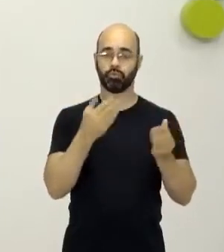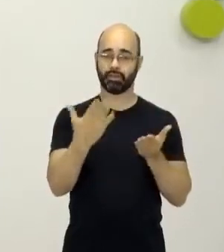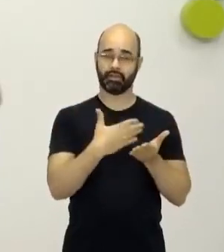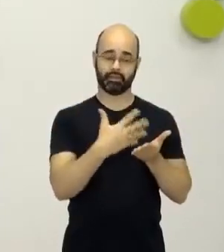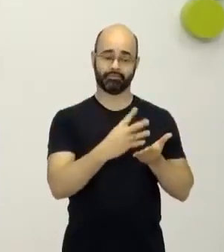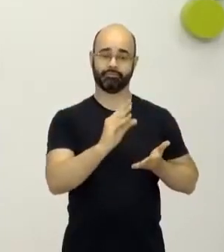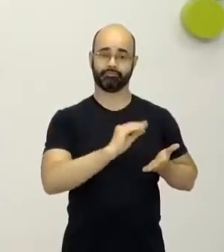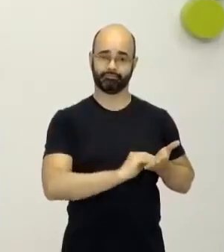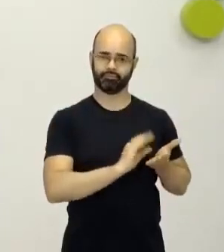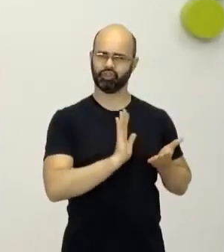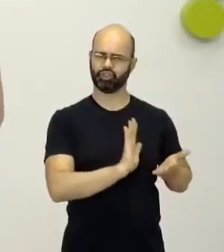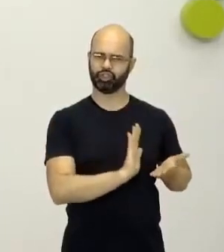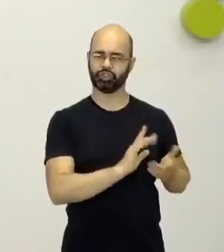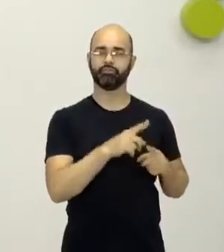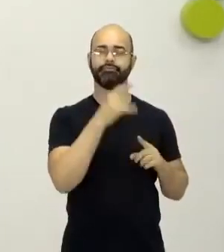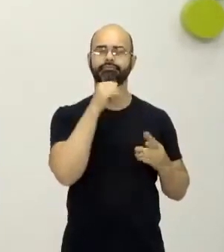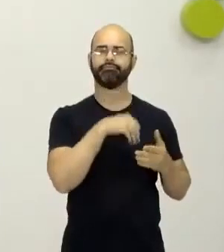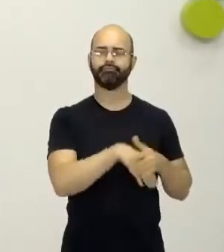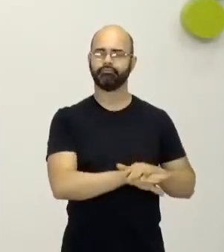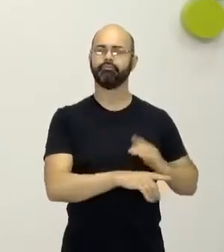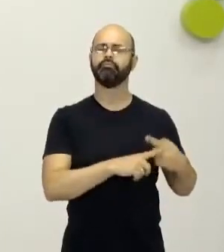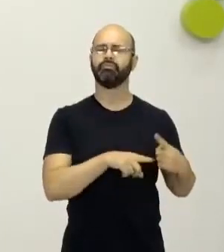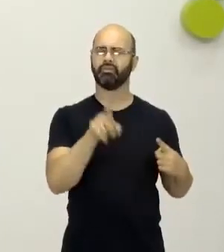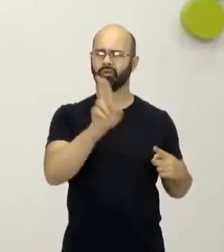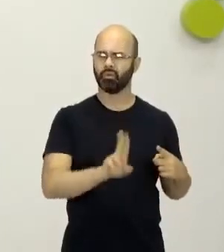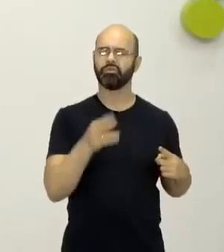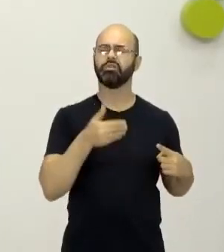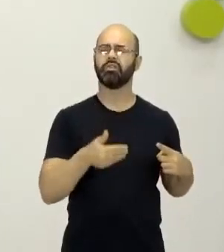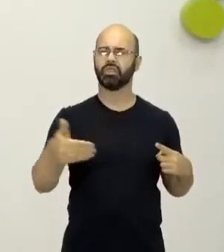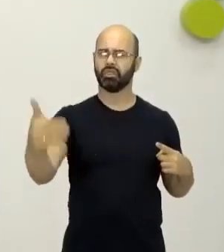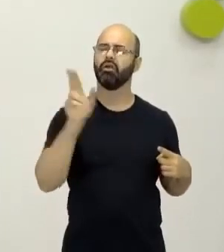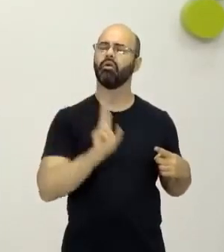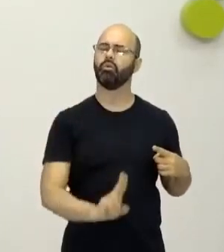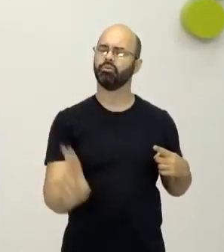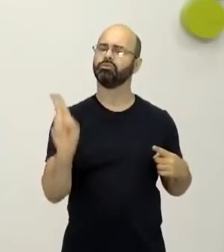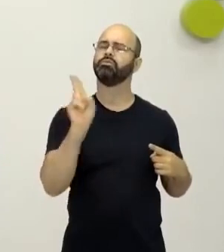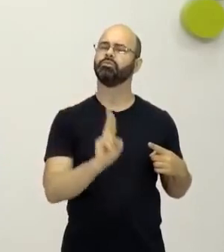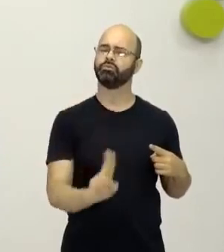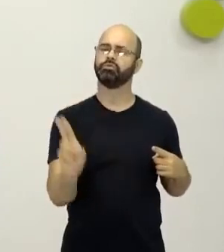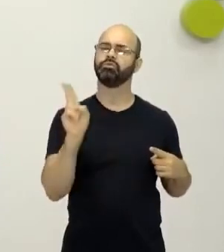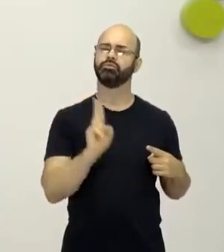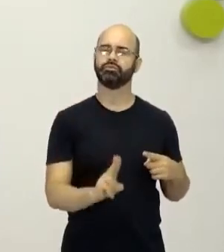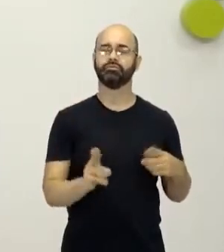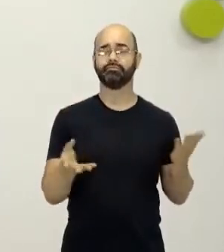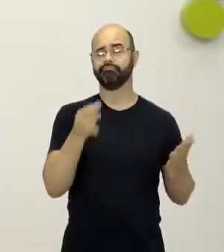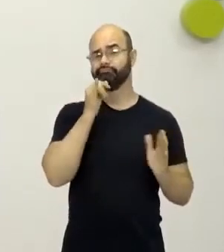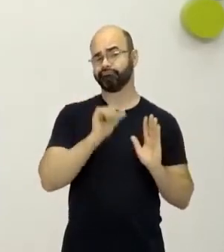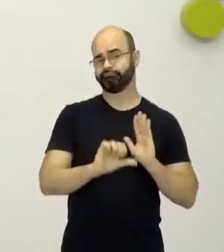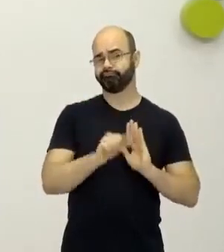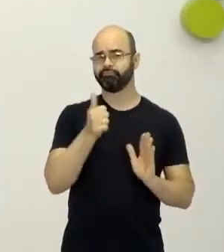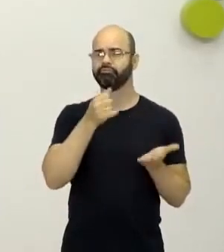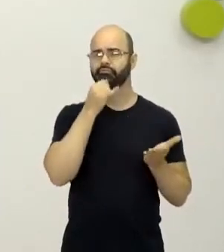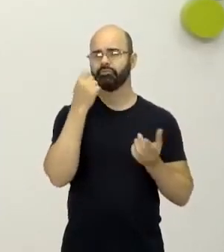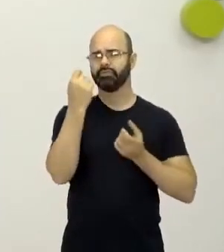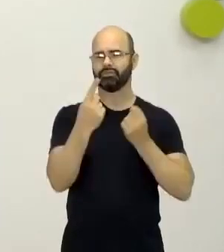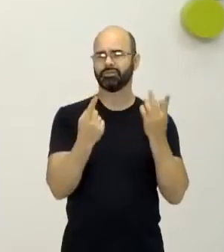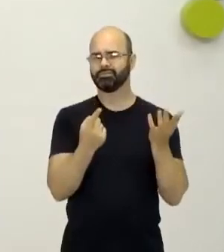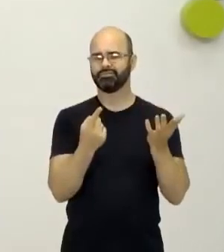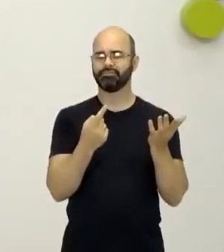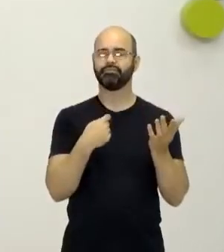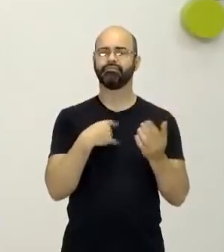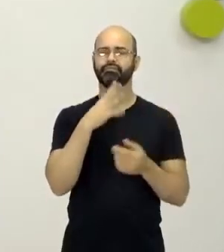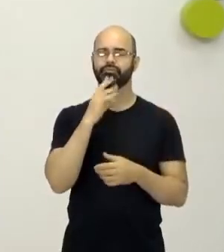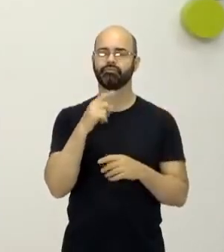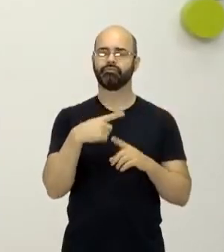essa regra, você vai utilizar muito, mas muito essa regrinha. E aí, como é a primeira vez, talvez para muitos aí, que vocês